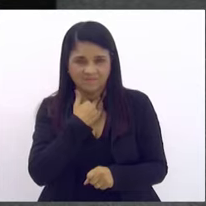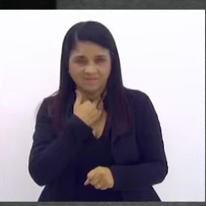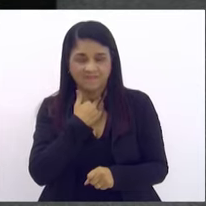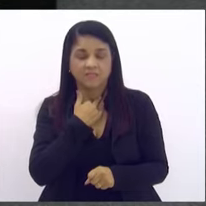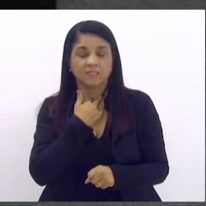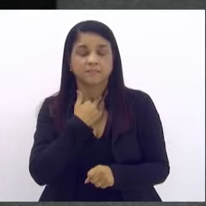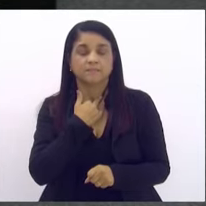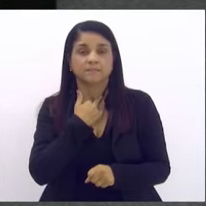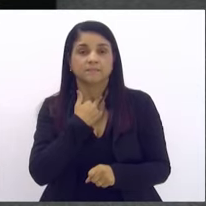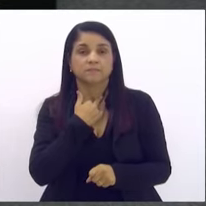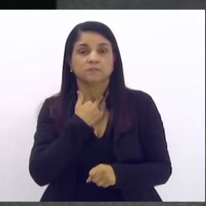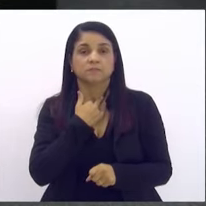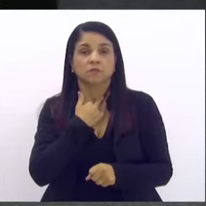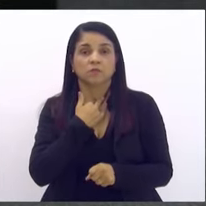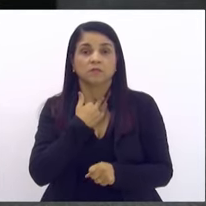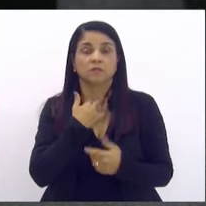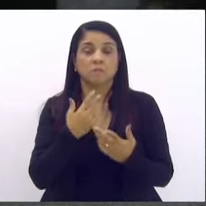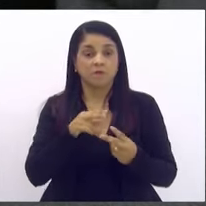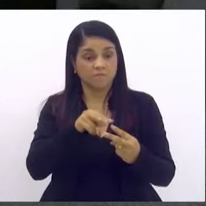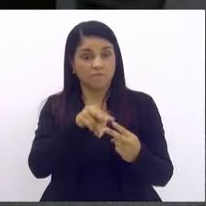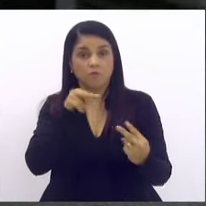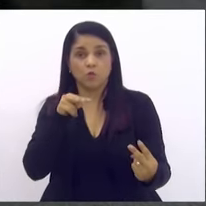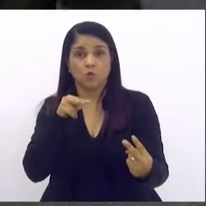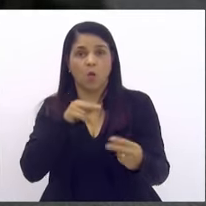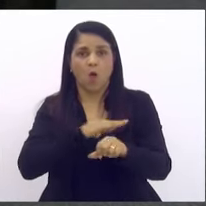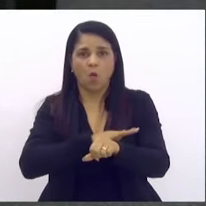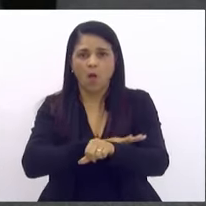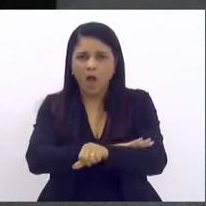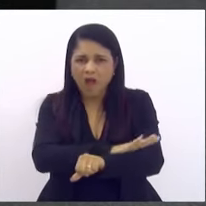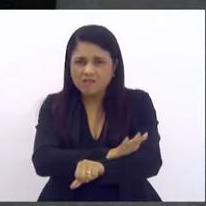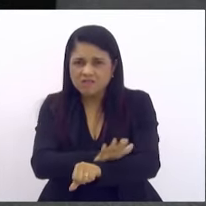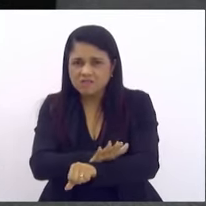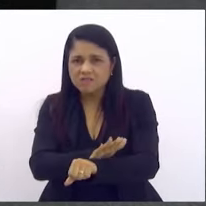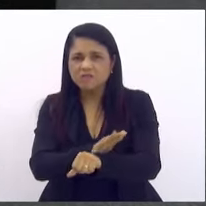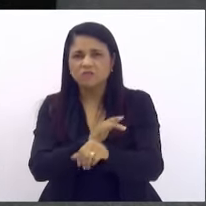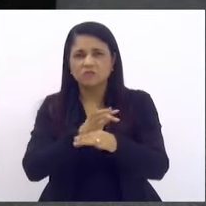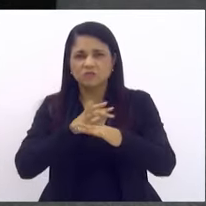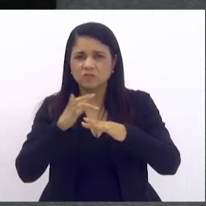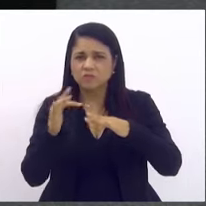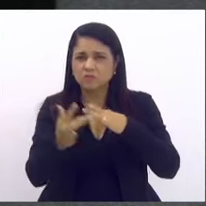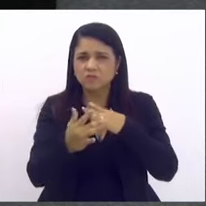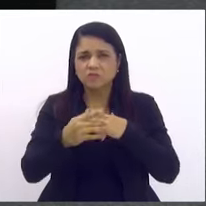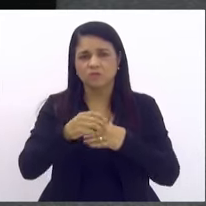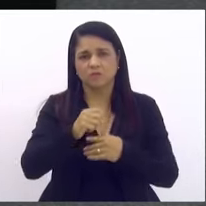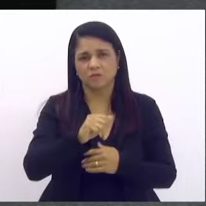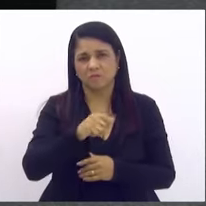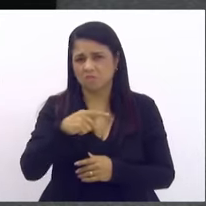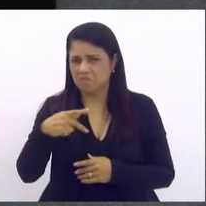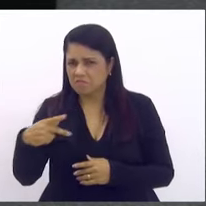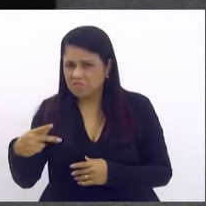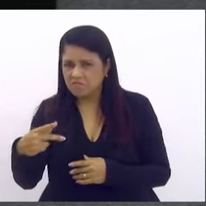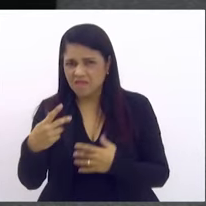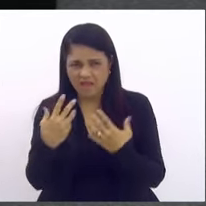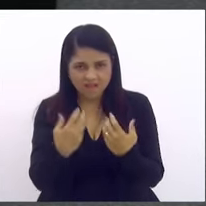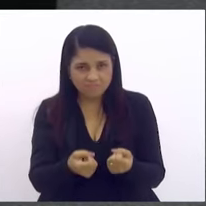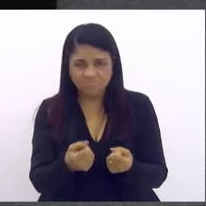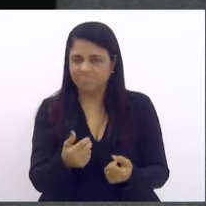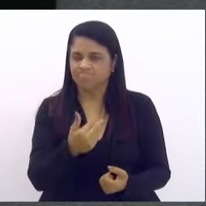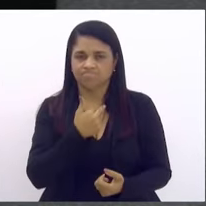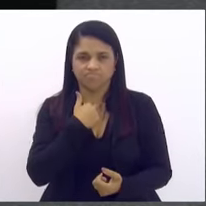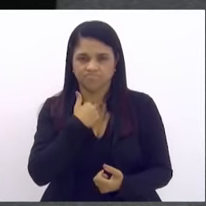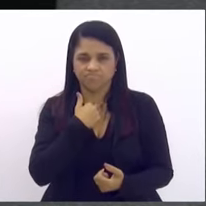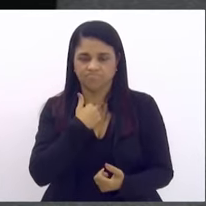quanto mais o racismo virtual né que vem das redes sociais que vem dos aplicativos que é algo que a gente tem que